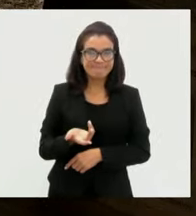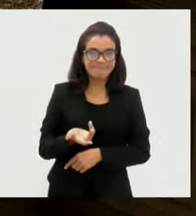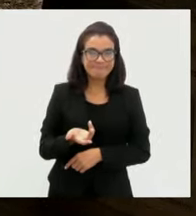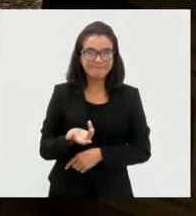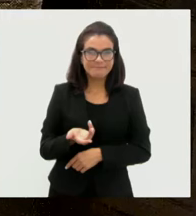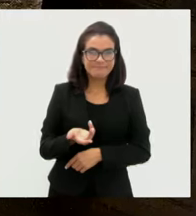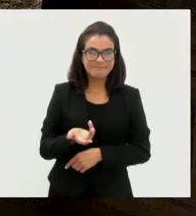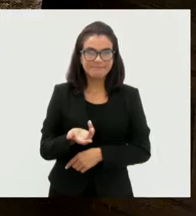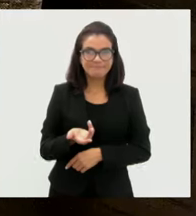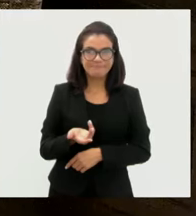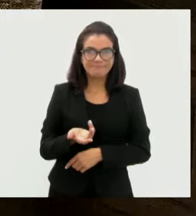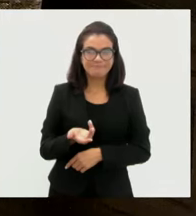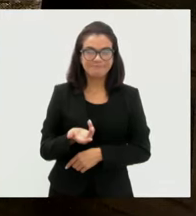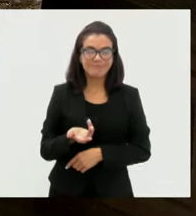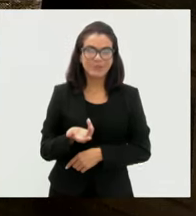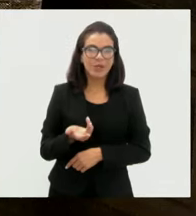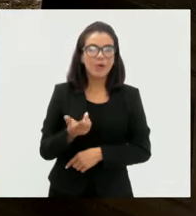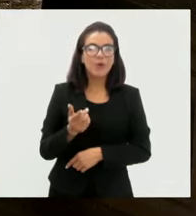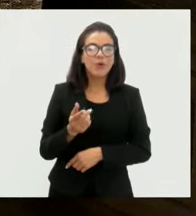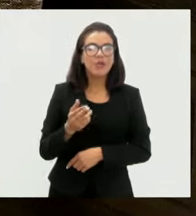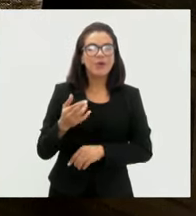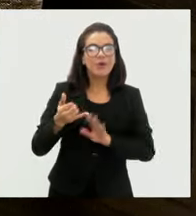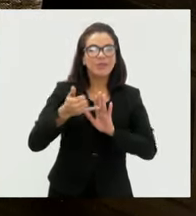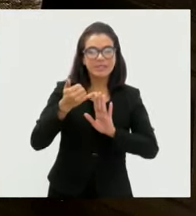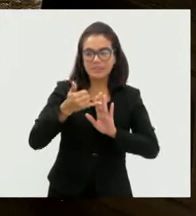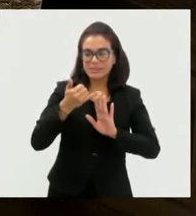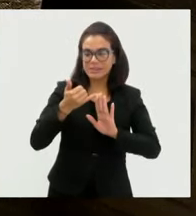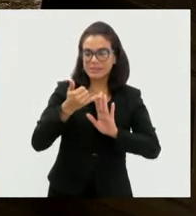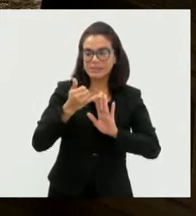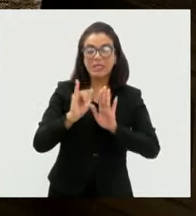o seu inciso segundo